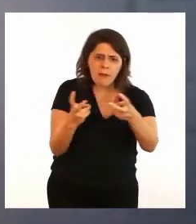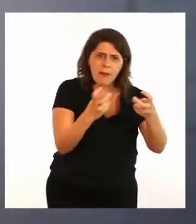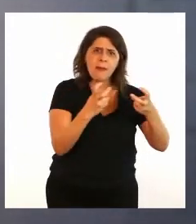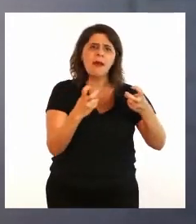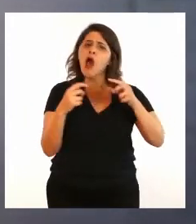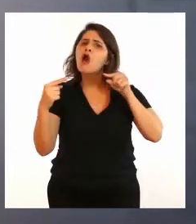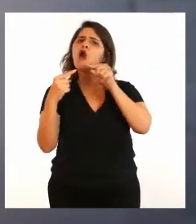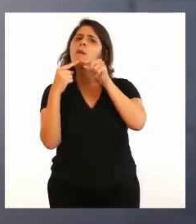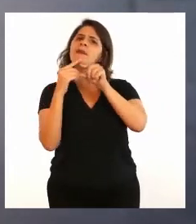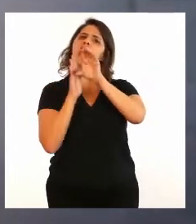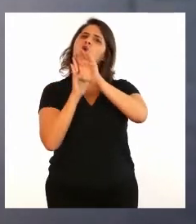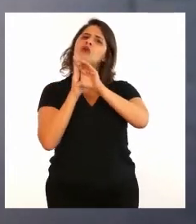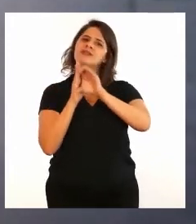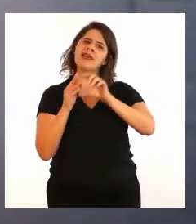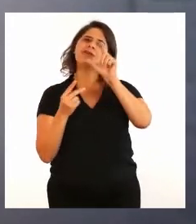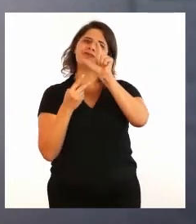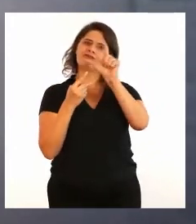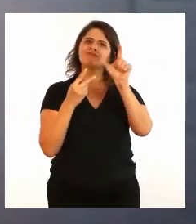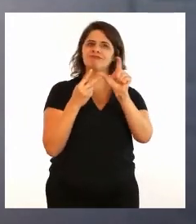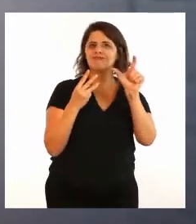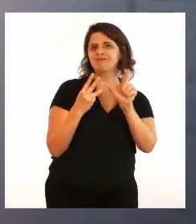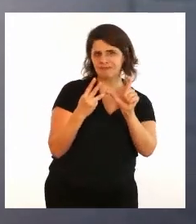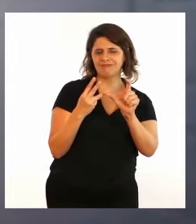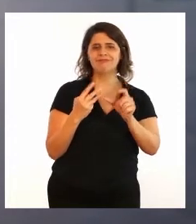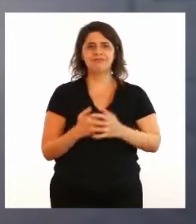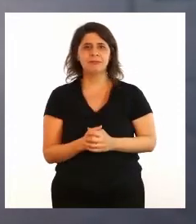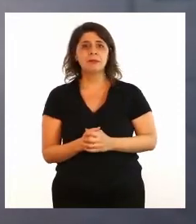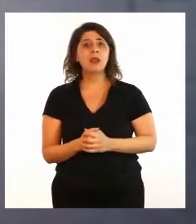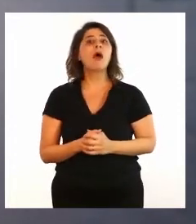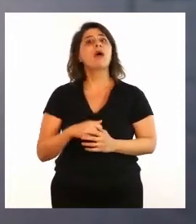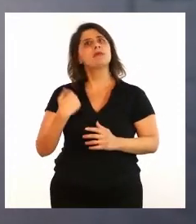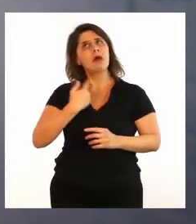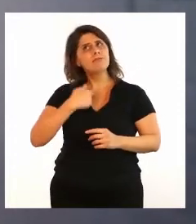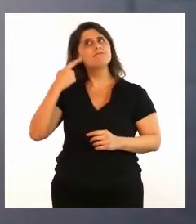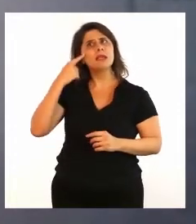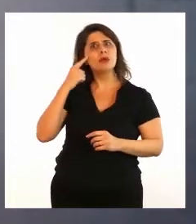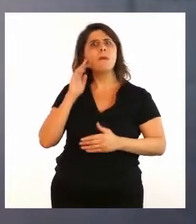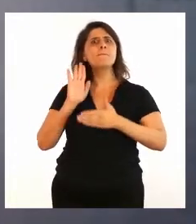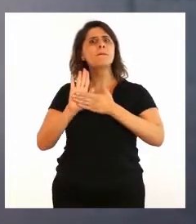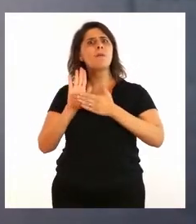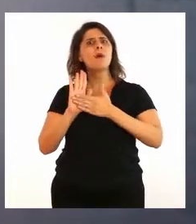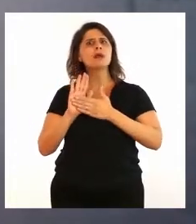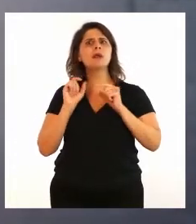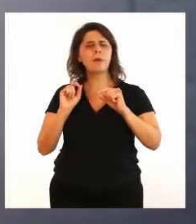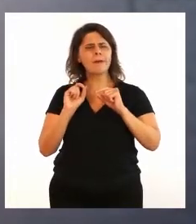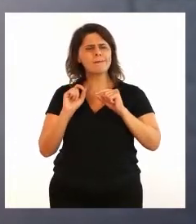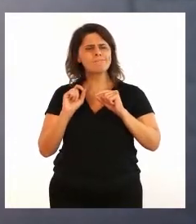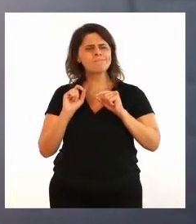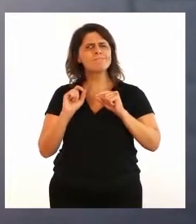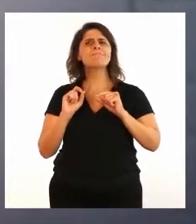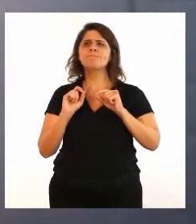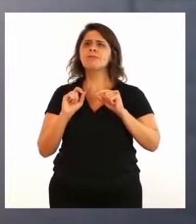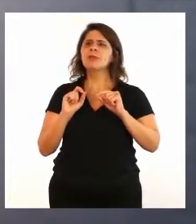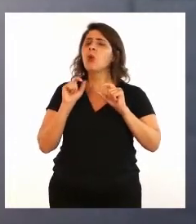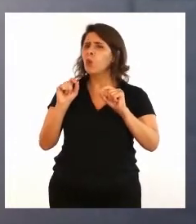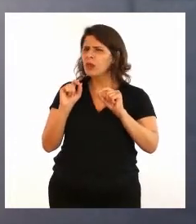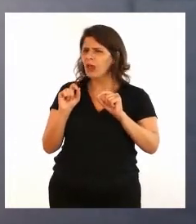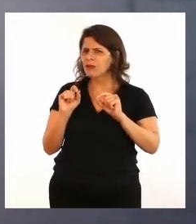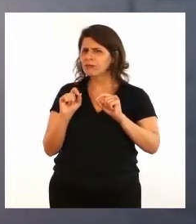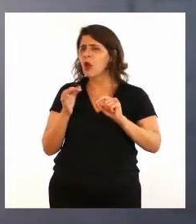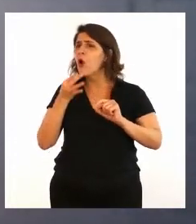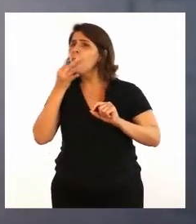palavras. E aí a gente chegou na proposta de ouvir o que a voz do conhecimento científico